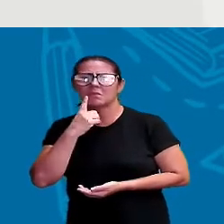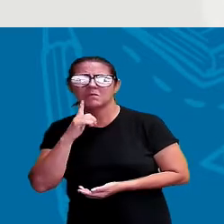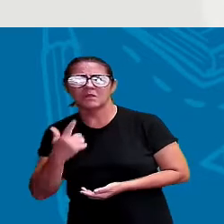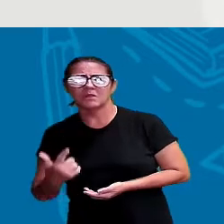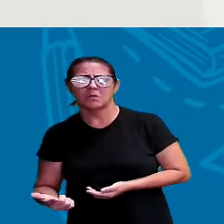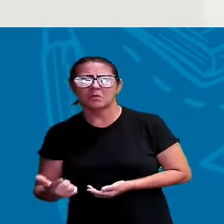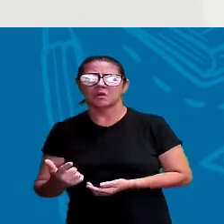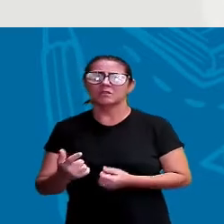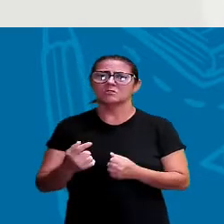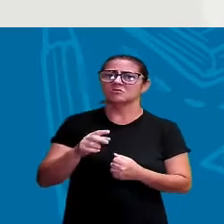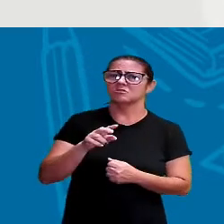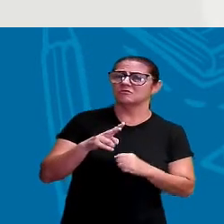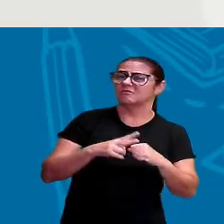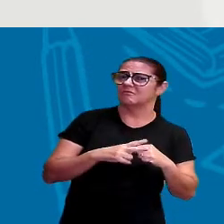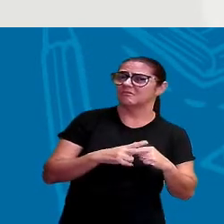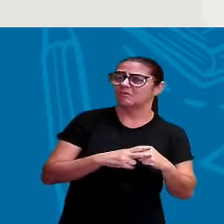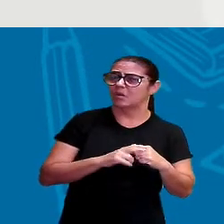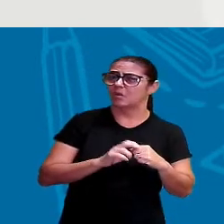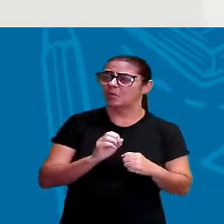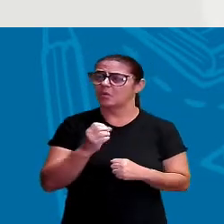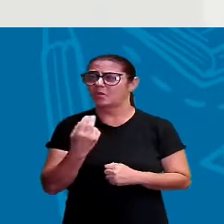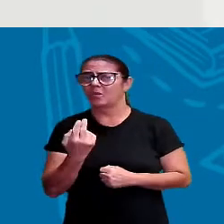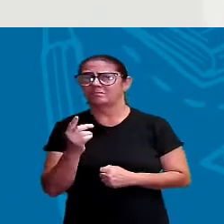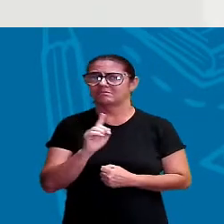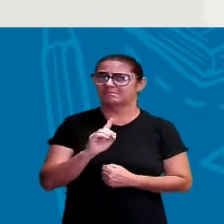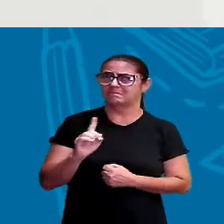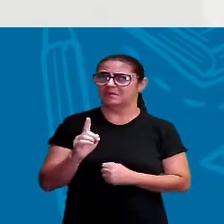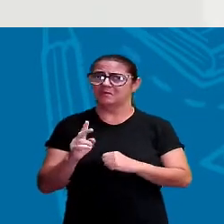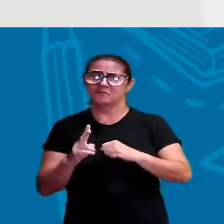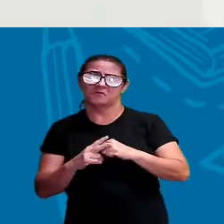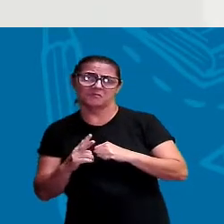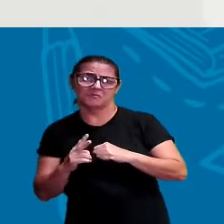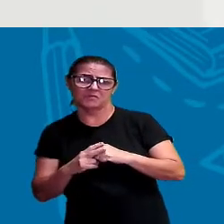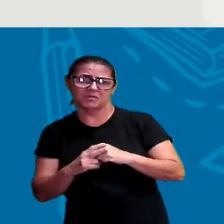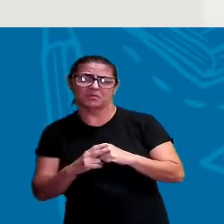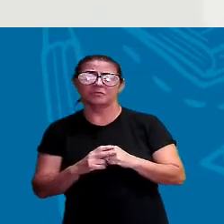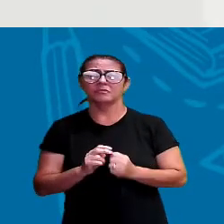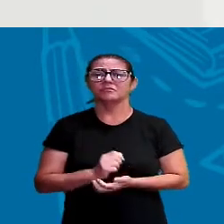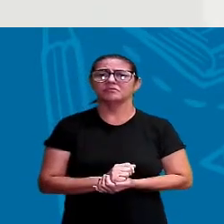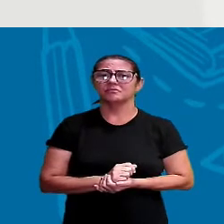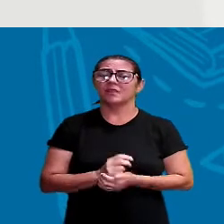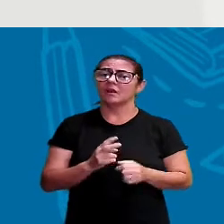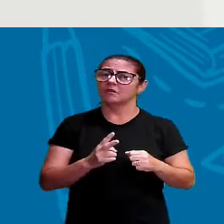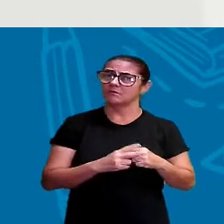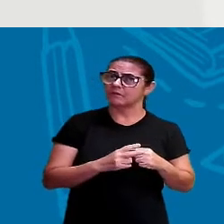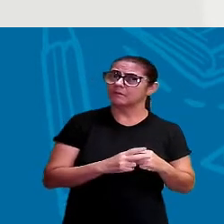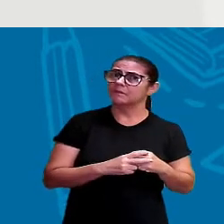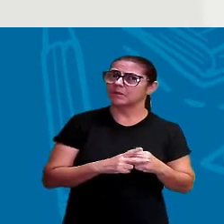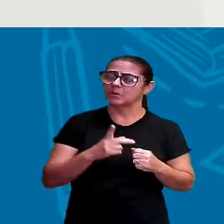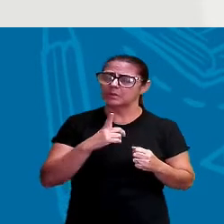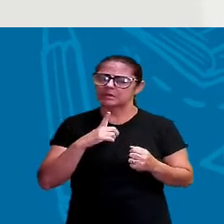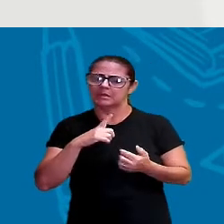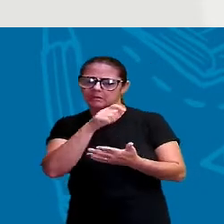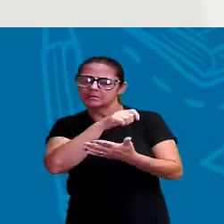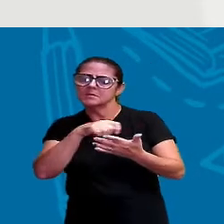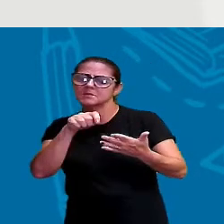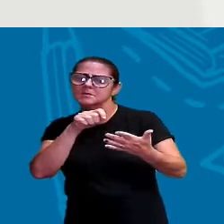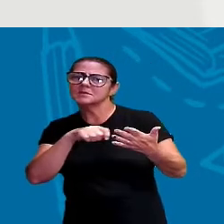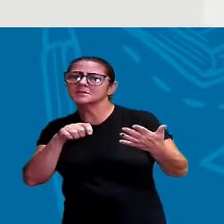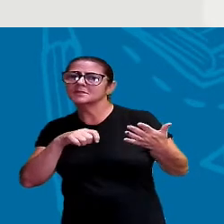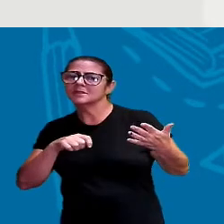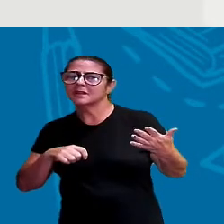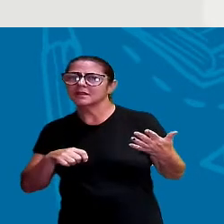verbal e também, ou uma linguagem não verbal. Aí a gente vai lembrar, linguagem verbal é aquela que tem escrita. E qual seria